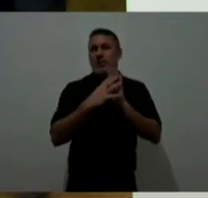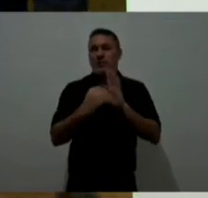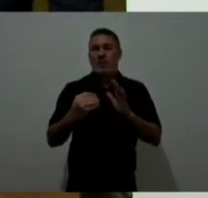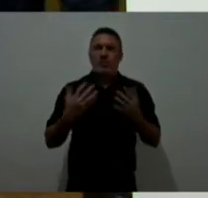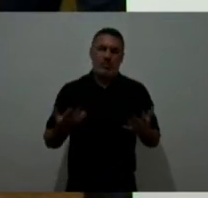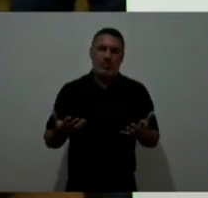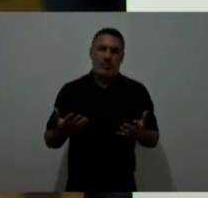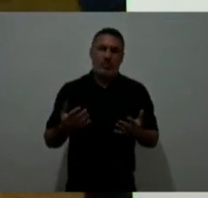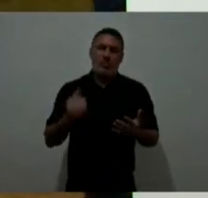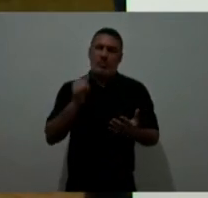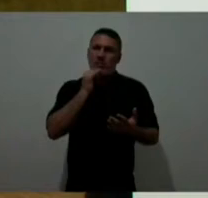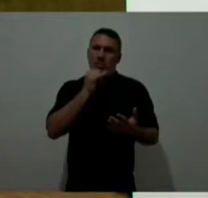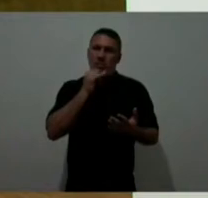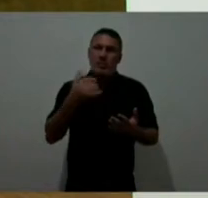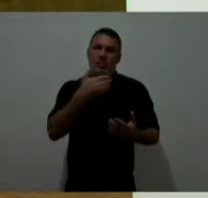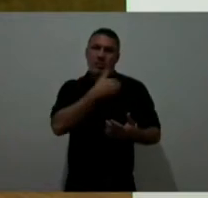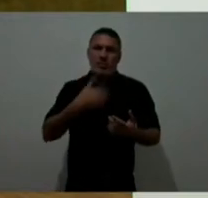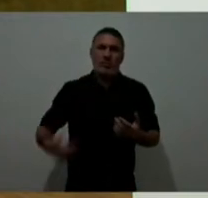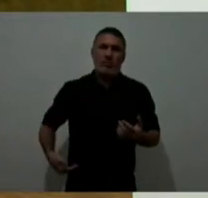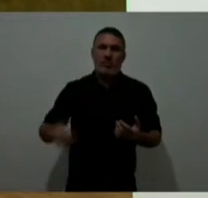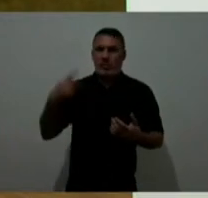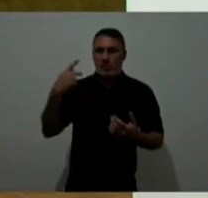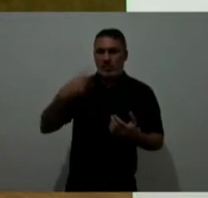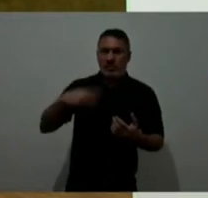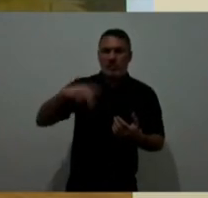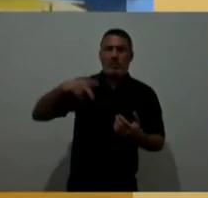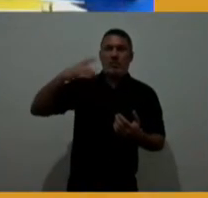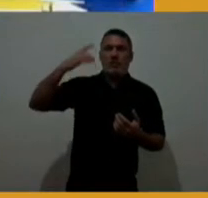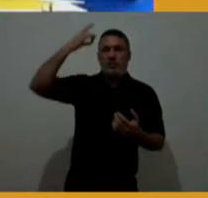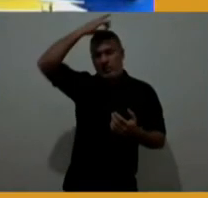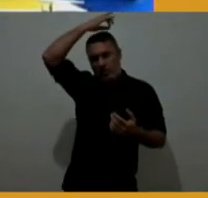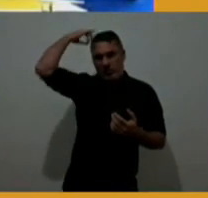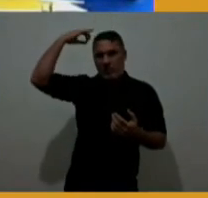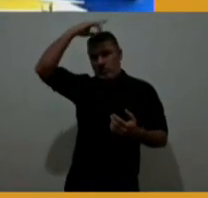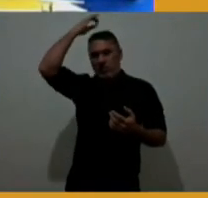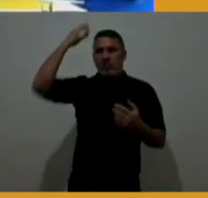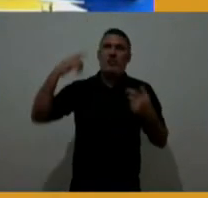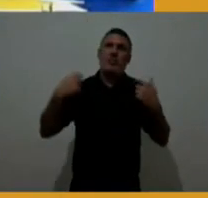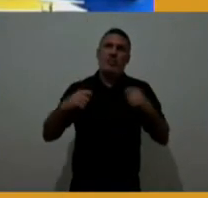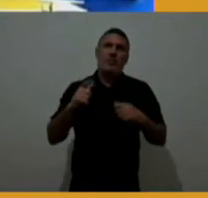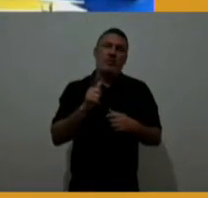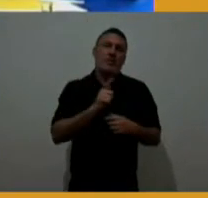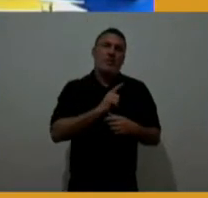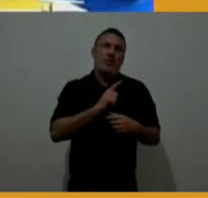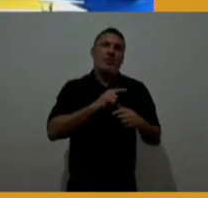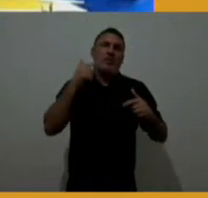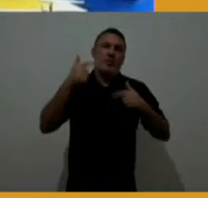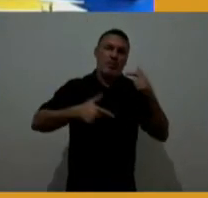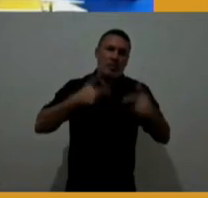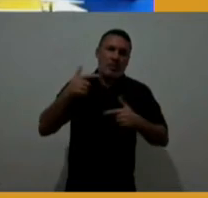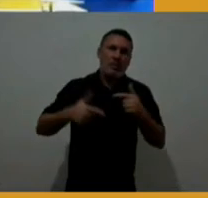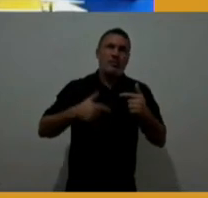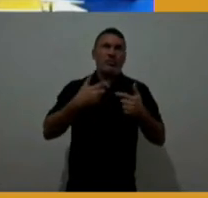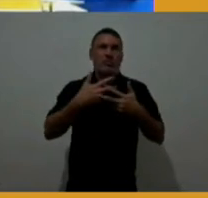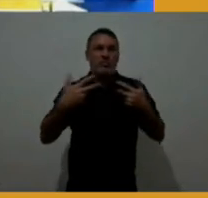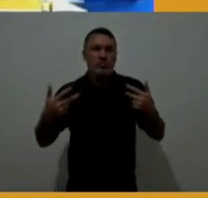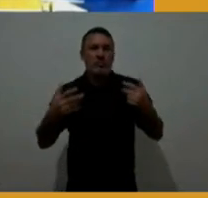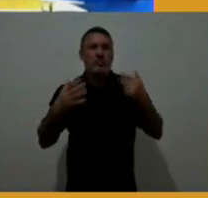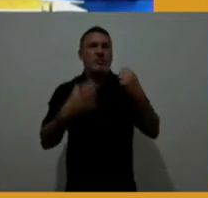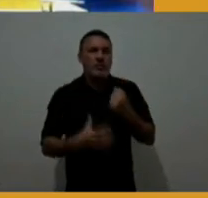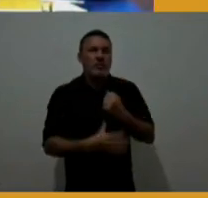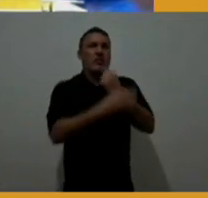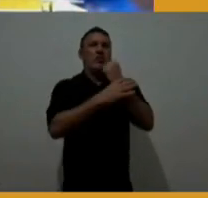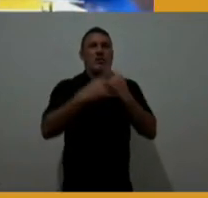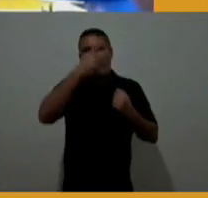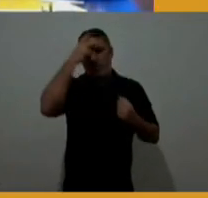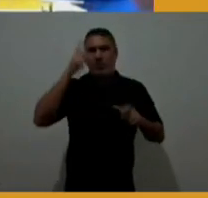o governo do Estado precisa de ter ações na área de governança que dê segurança às pessoas. Então, assim, nós